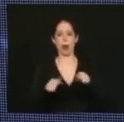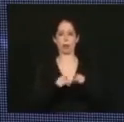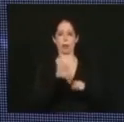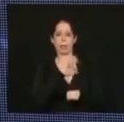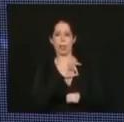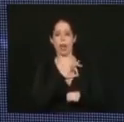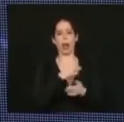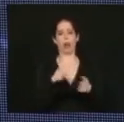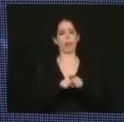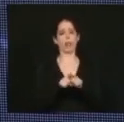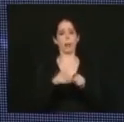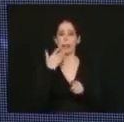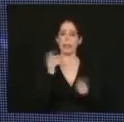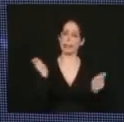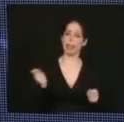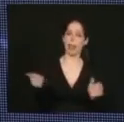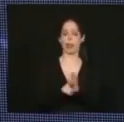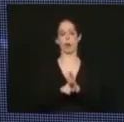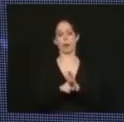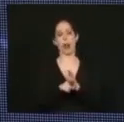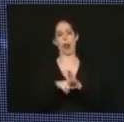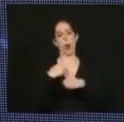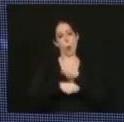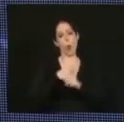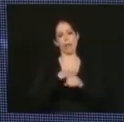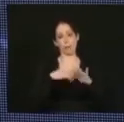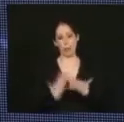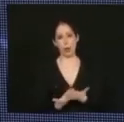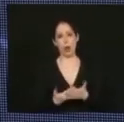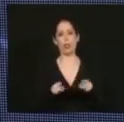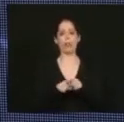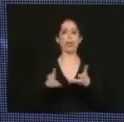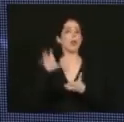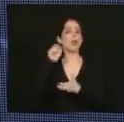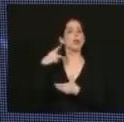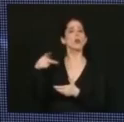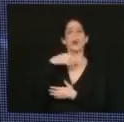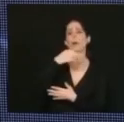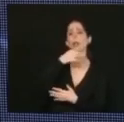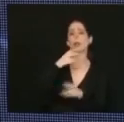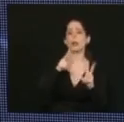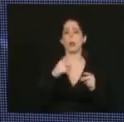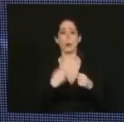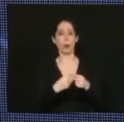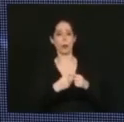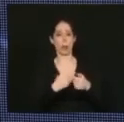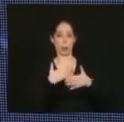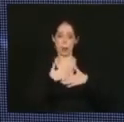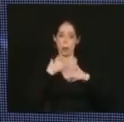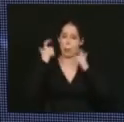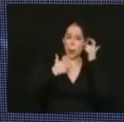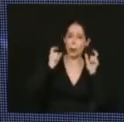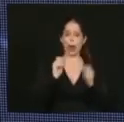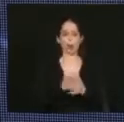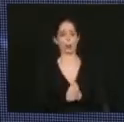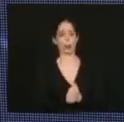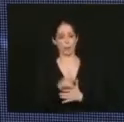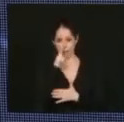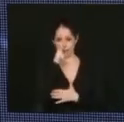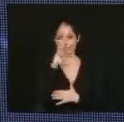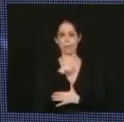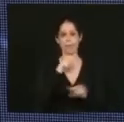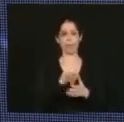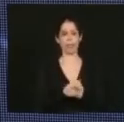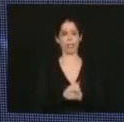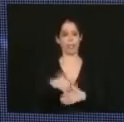tenham condições de recuperar o ano letivo e queria também te ouvir sobre isso porque porque a mim preocupa dramaticamente